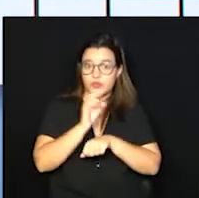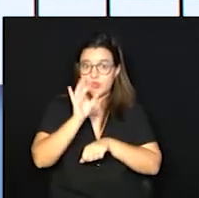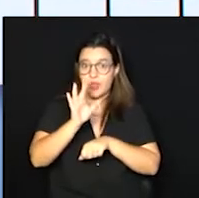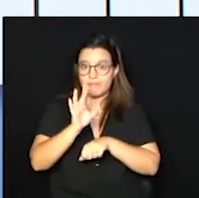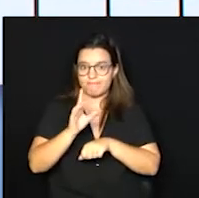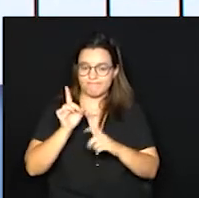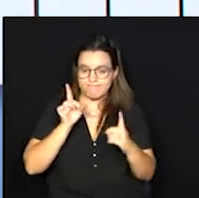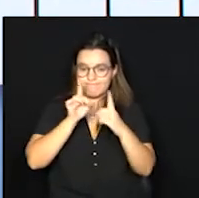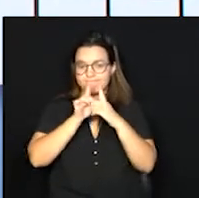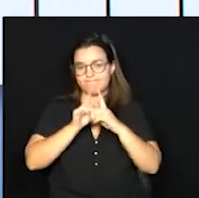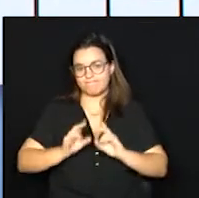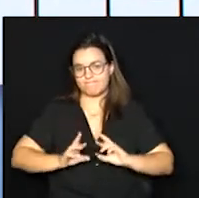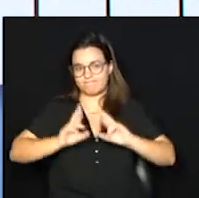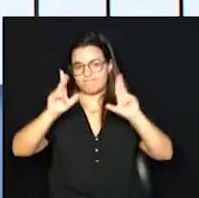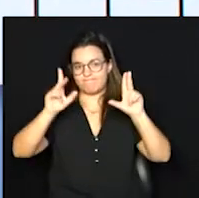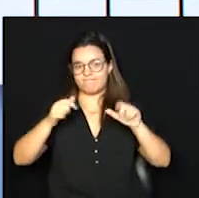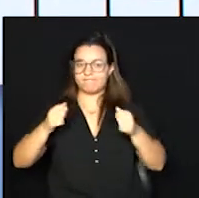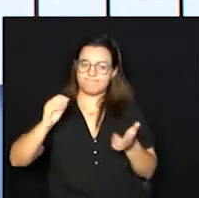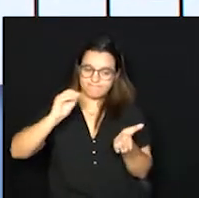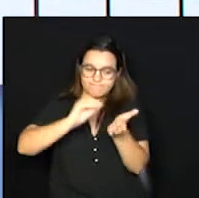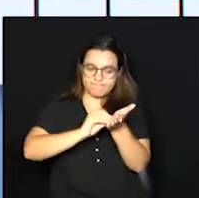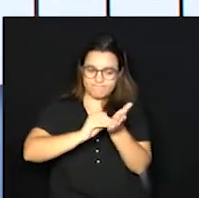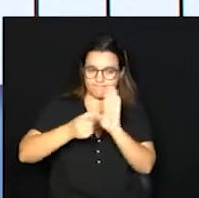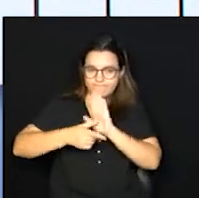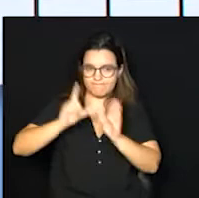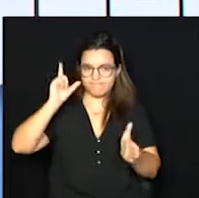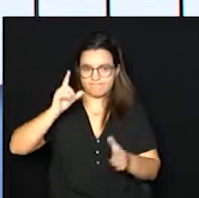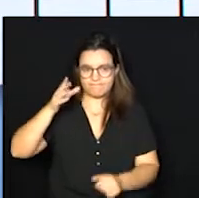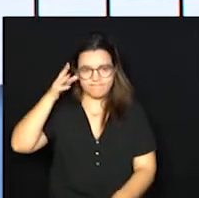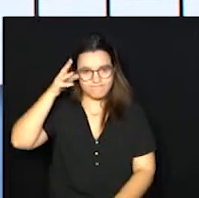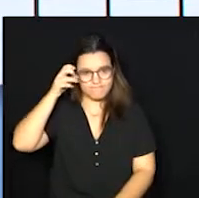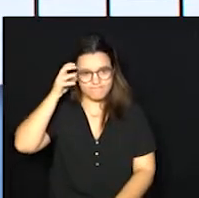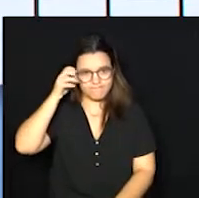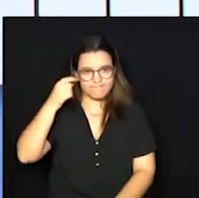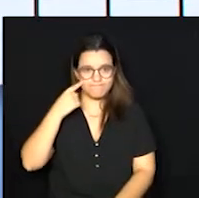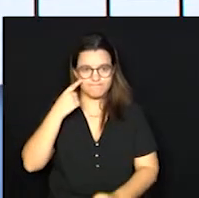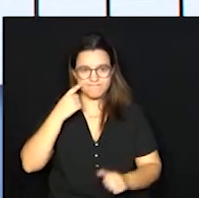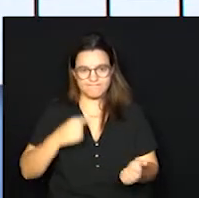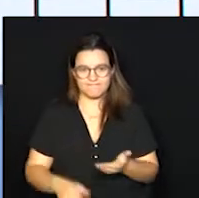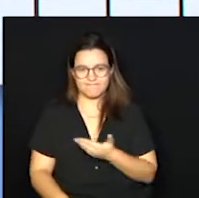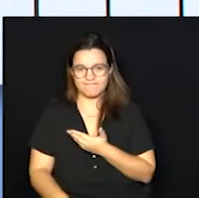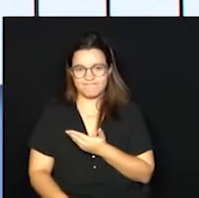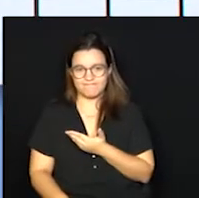atendimento diferenciado com agendamento e o André Aranha foi lá conferir.